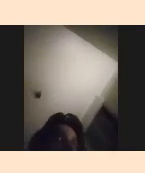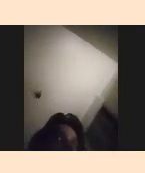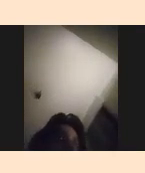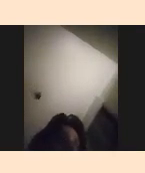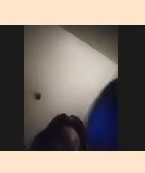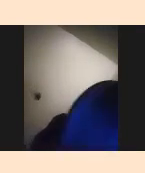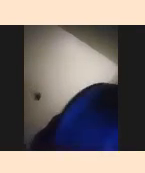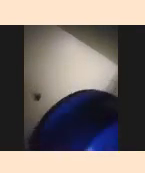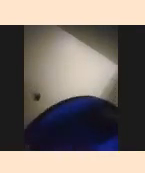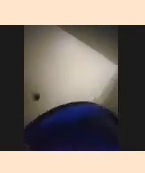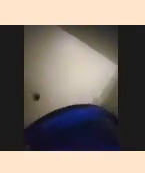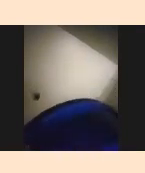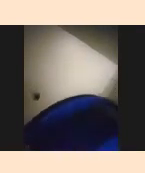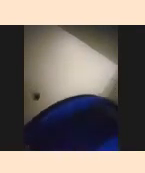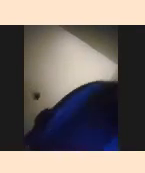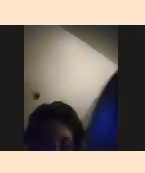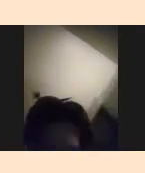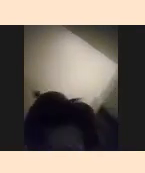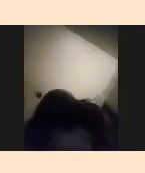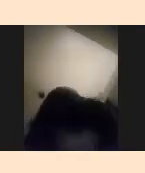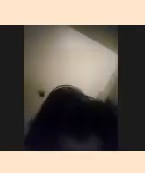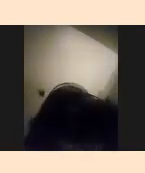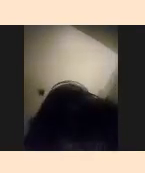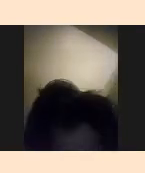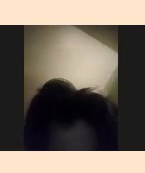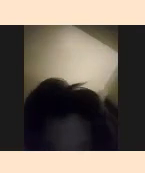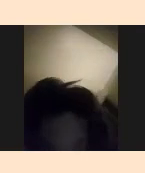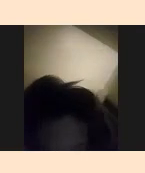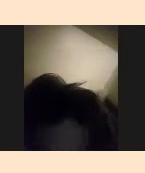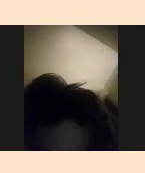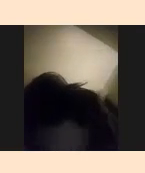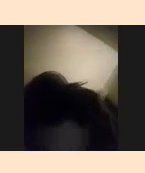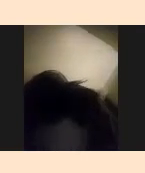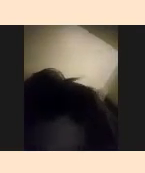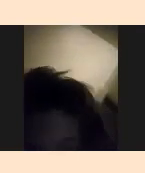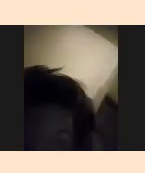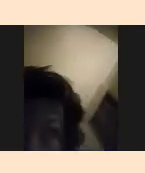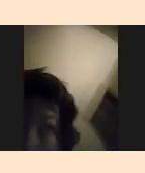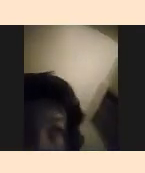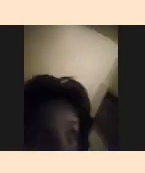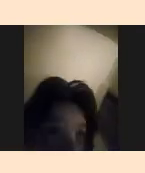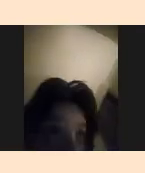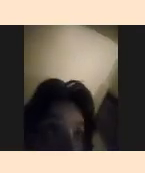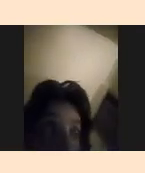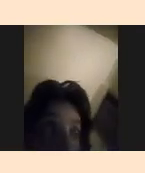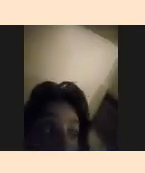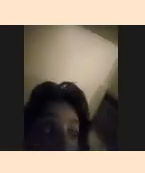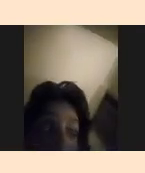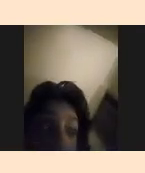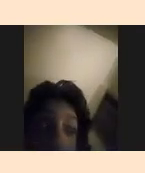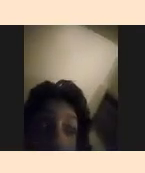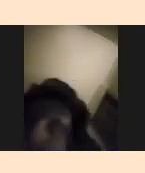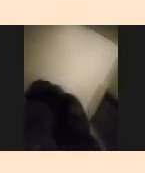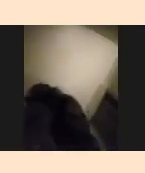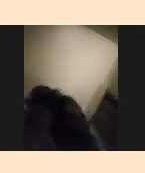têm sentimentos, que esse bebê tem sentimentos. E esses sentimentos, qual que é a reação de cada pessoa a